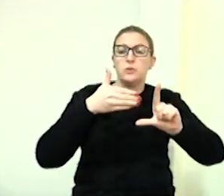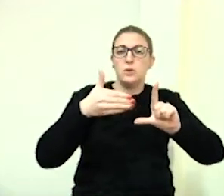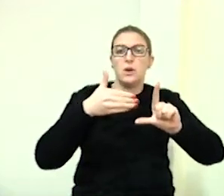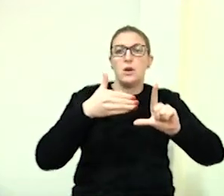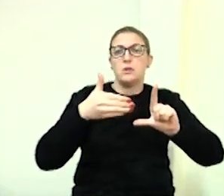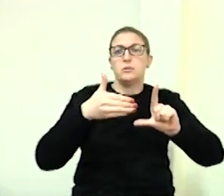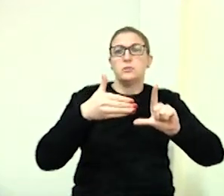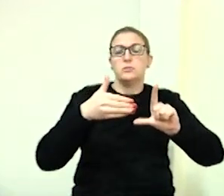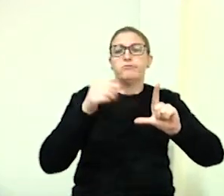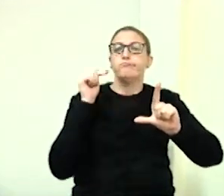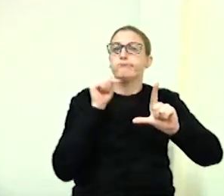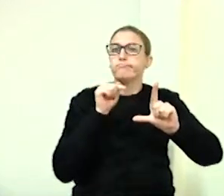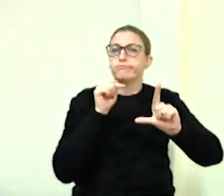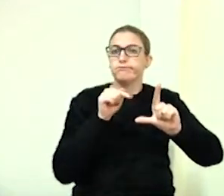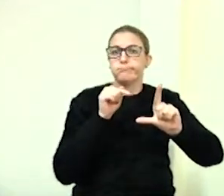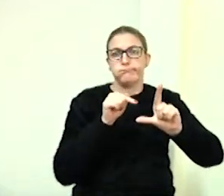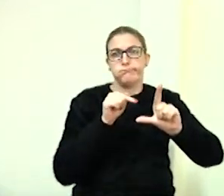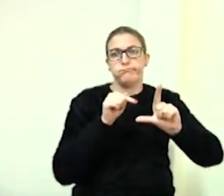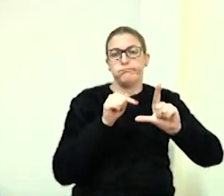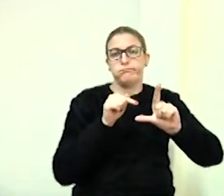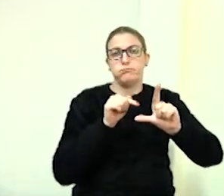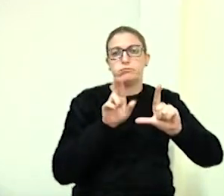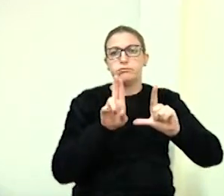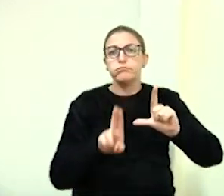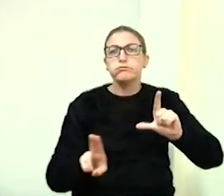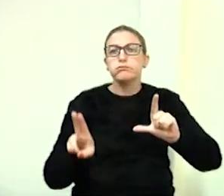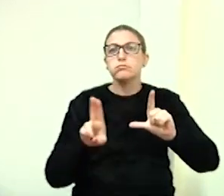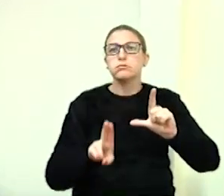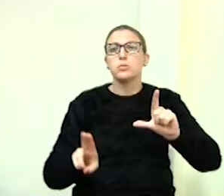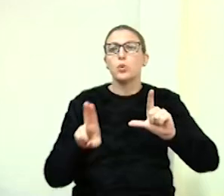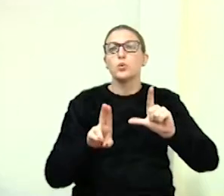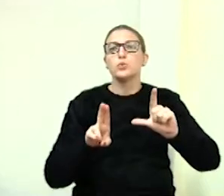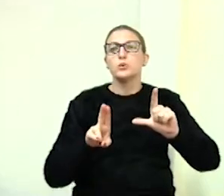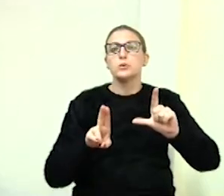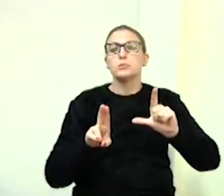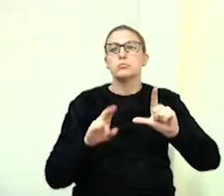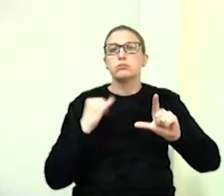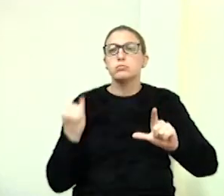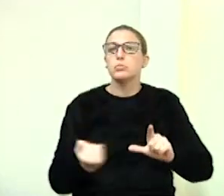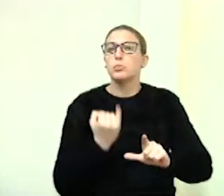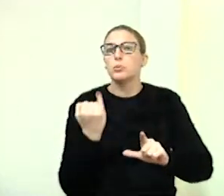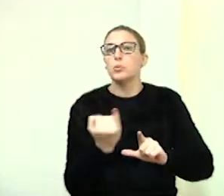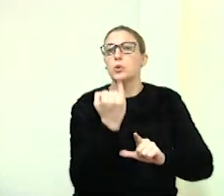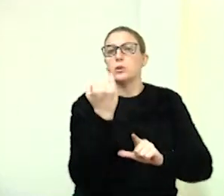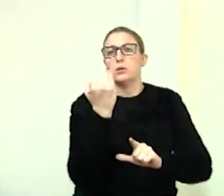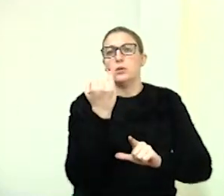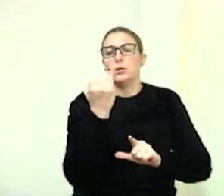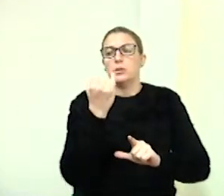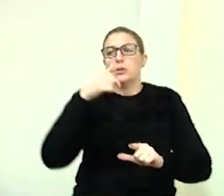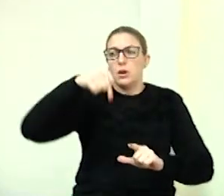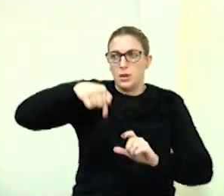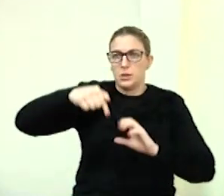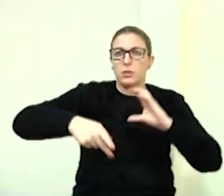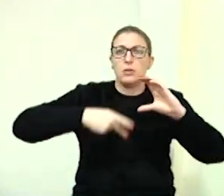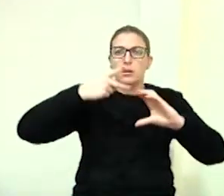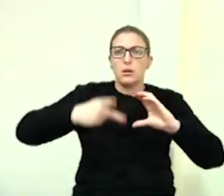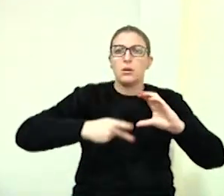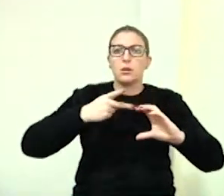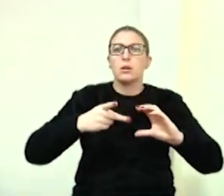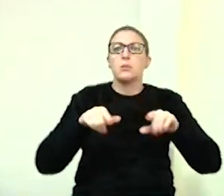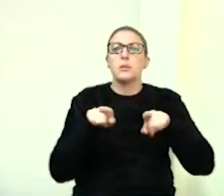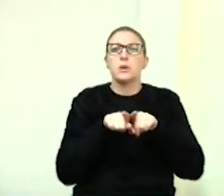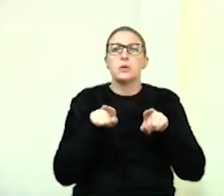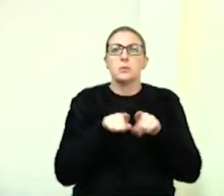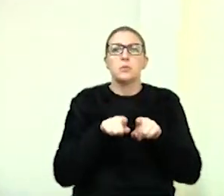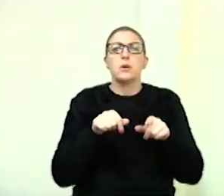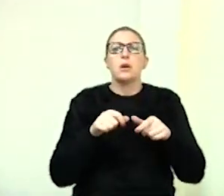elas são um instrumento. com toda certeza nessa casa aqui, com exceção de alguns, a